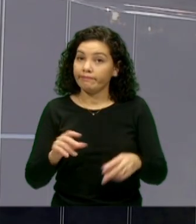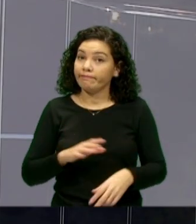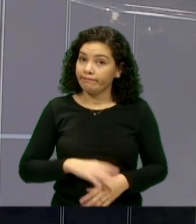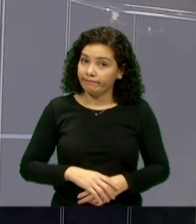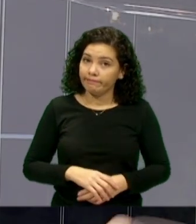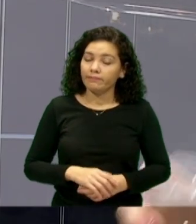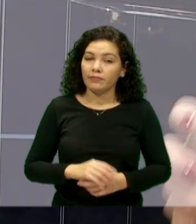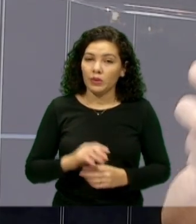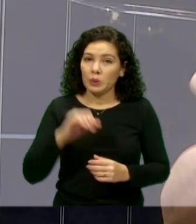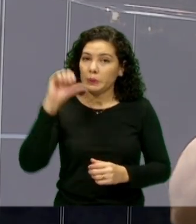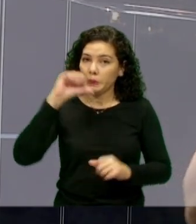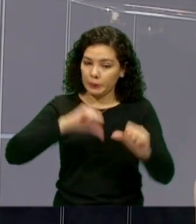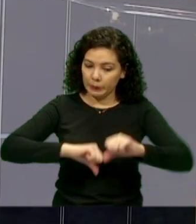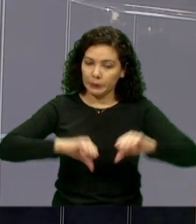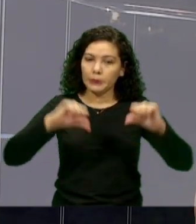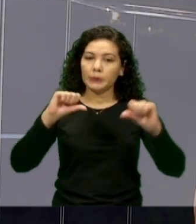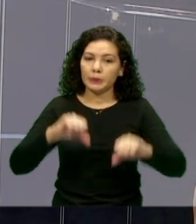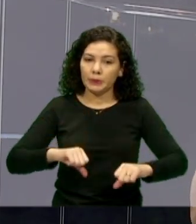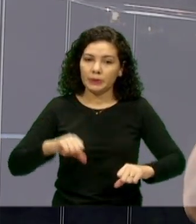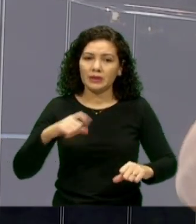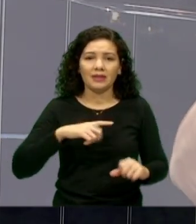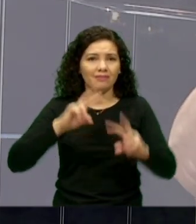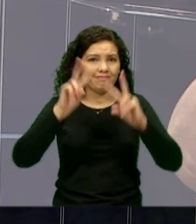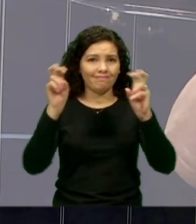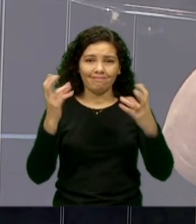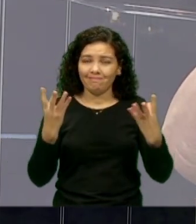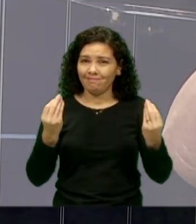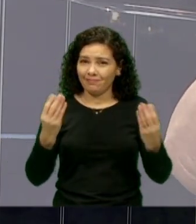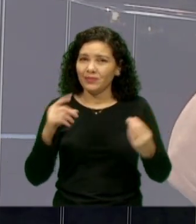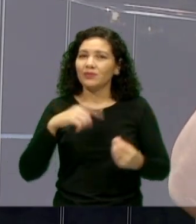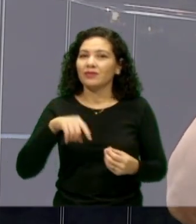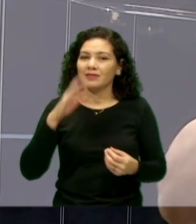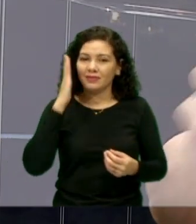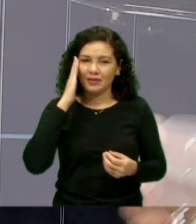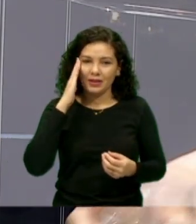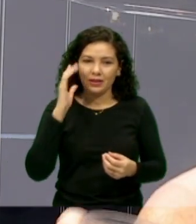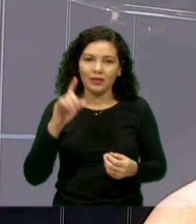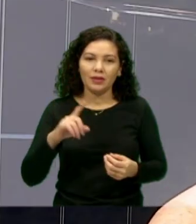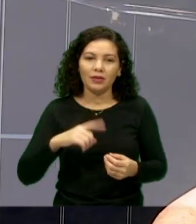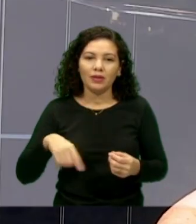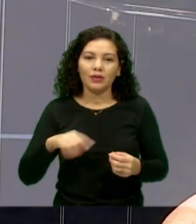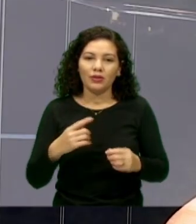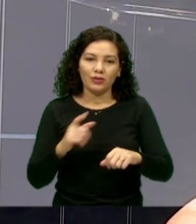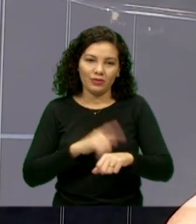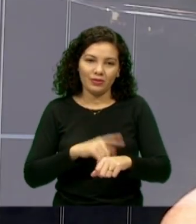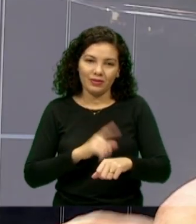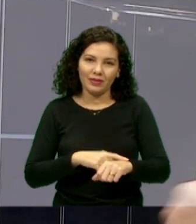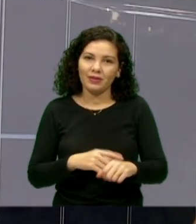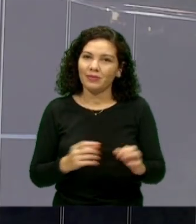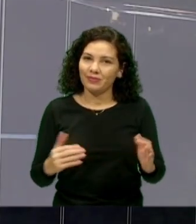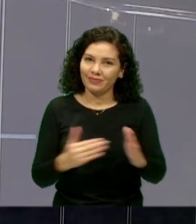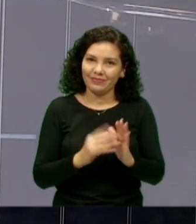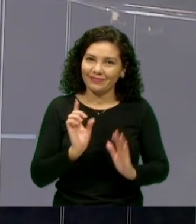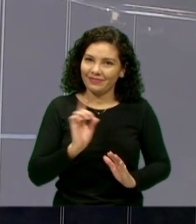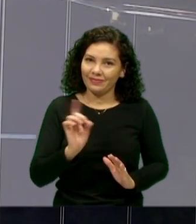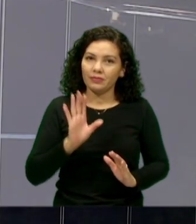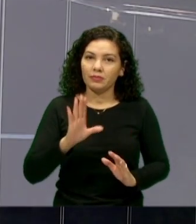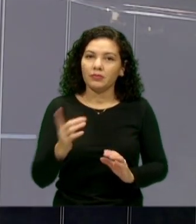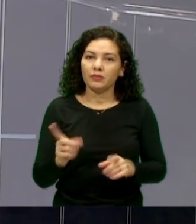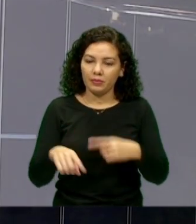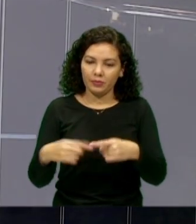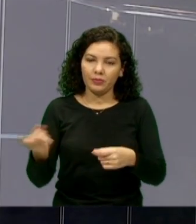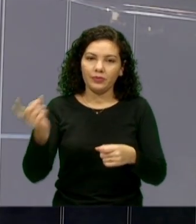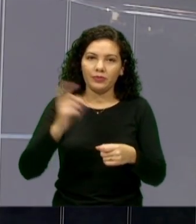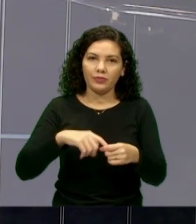Situação terrível. A gente tem tanto assunto aqui para falar, vocês sabem que a gente não vai esgotar hoje, né? Mas na volta a